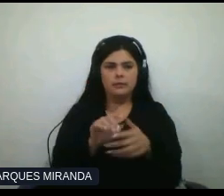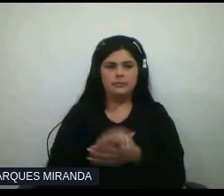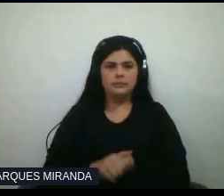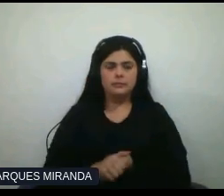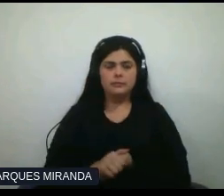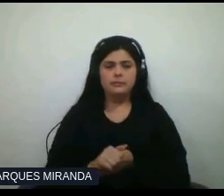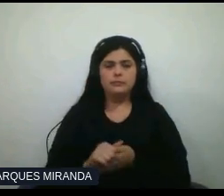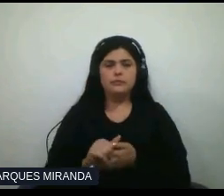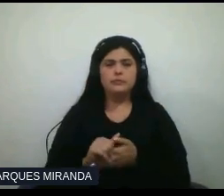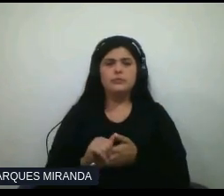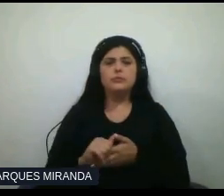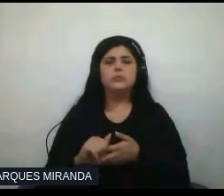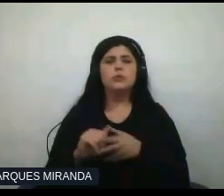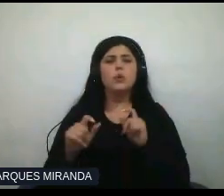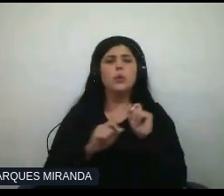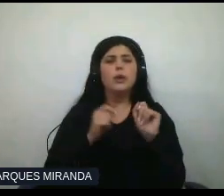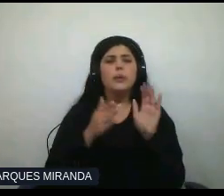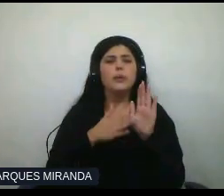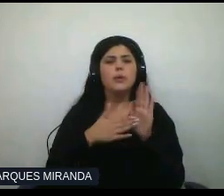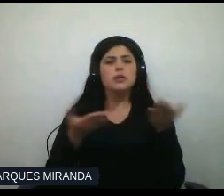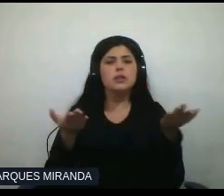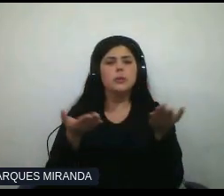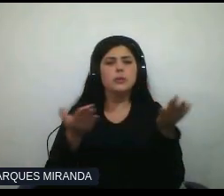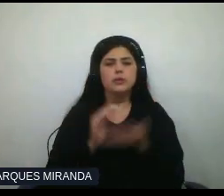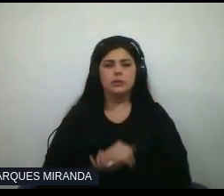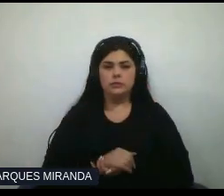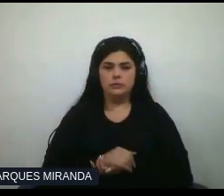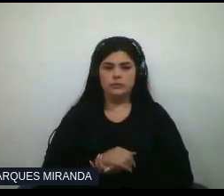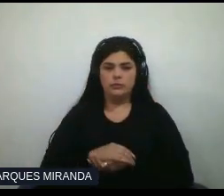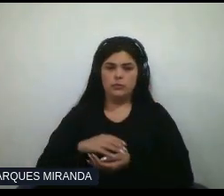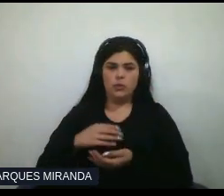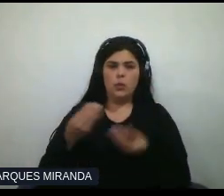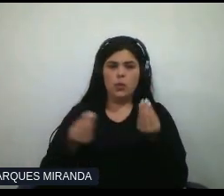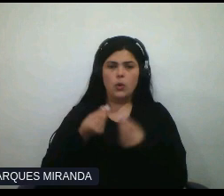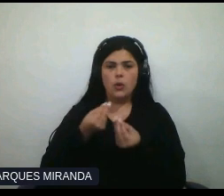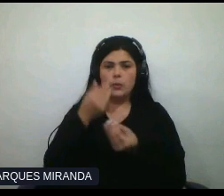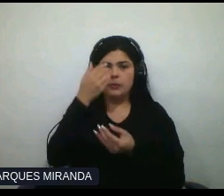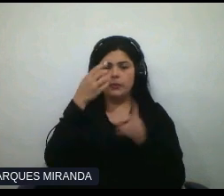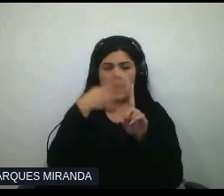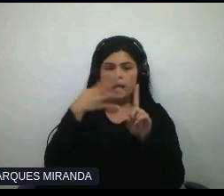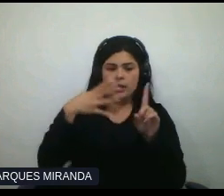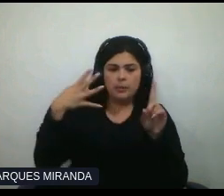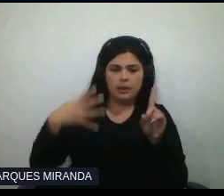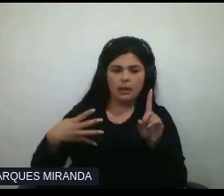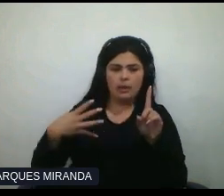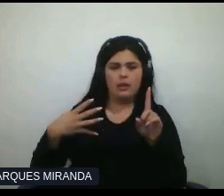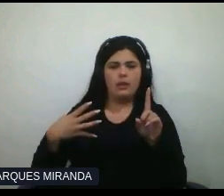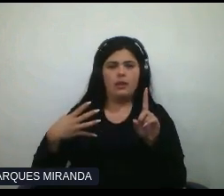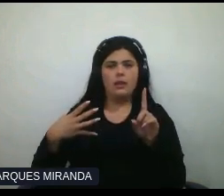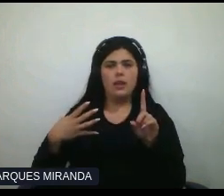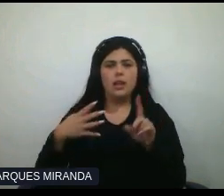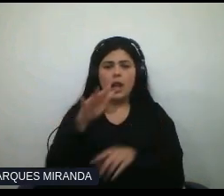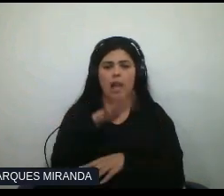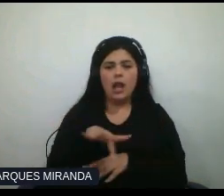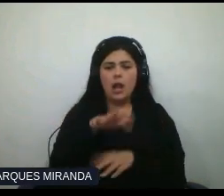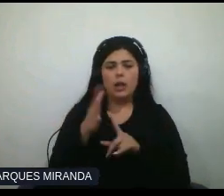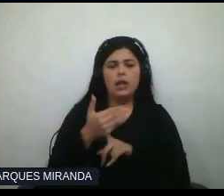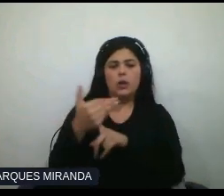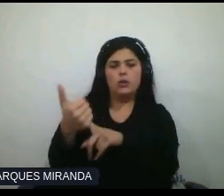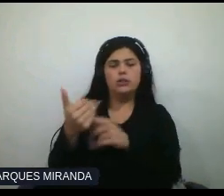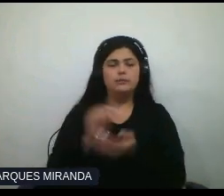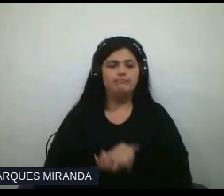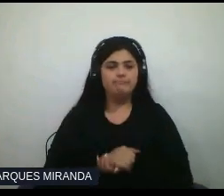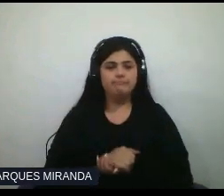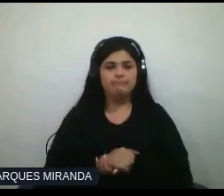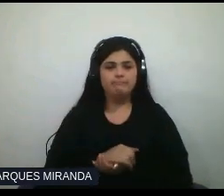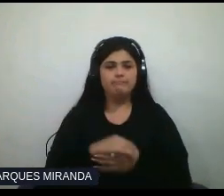a gente se propôs a falar hoje? Que é como ser LGBTQIA+, no mercado de tecnologia. Então, aqui na